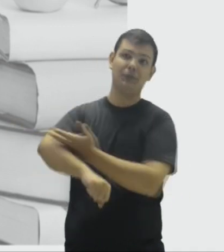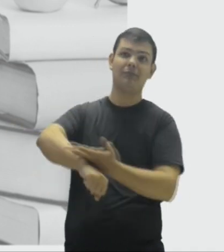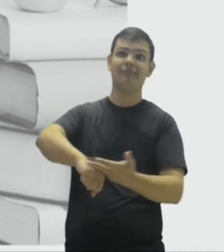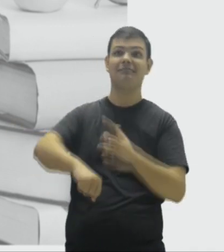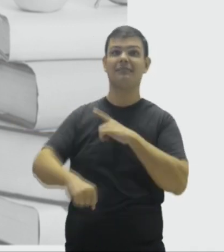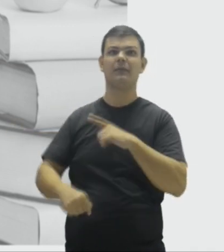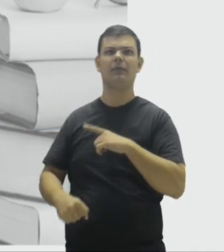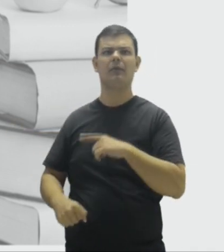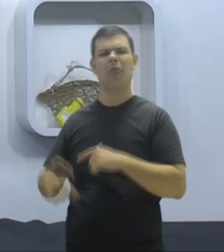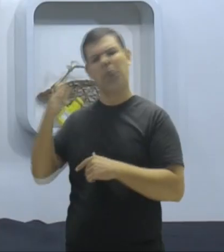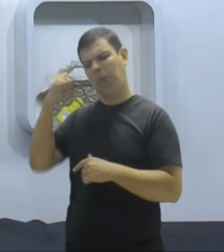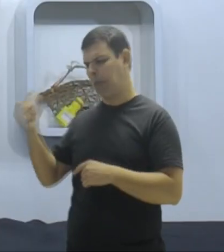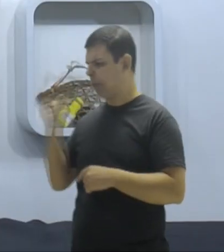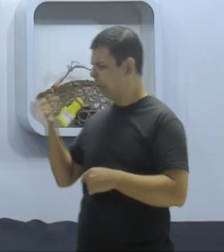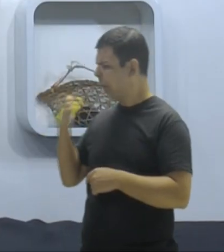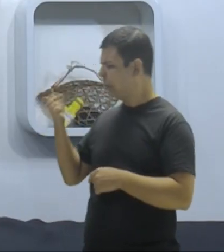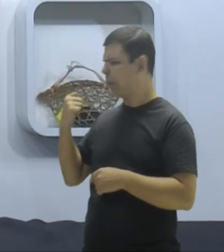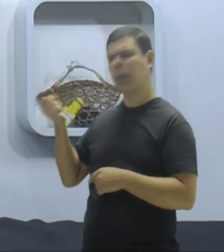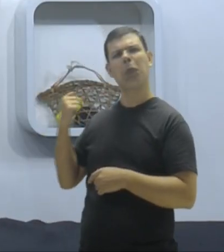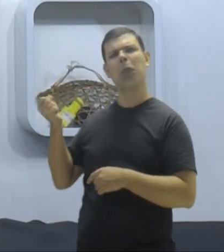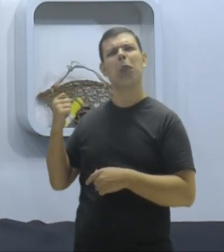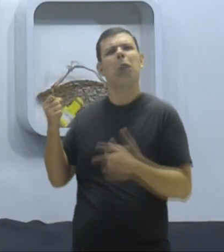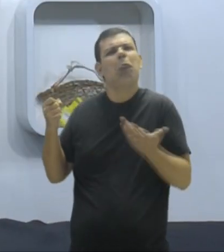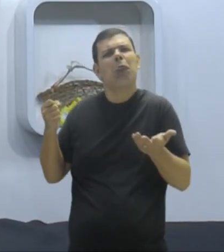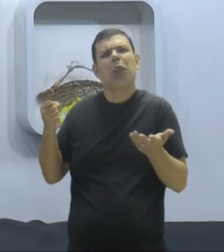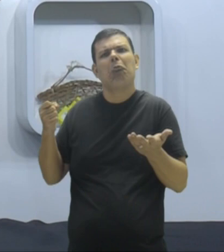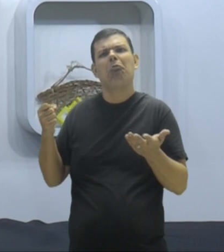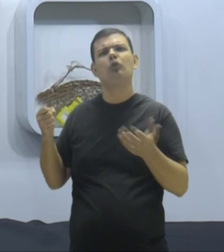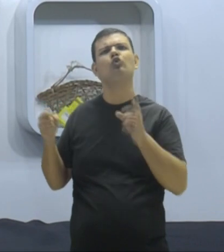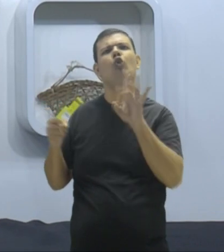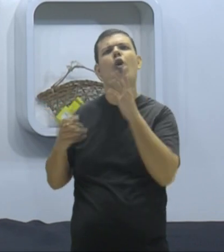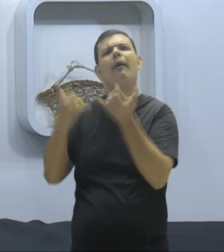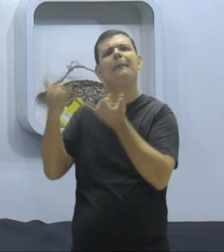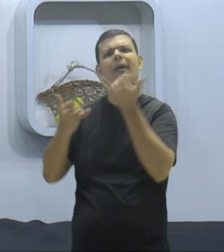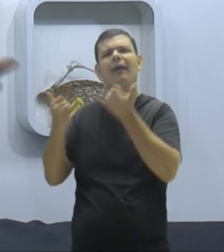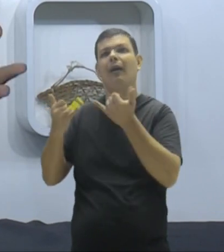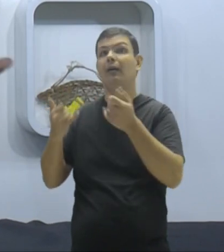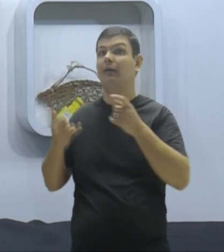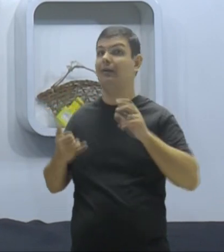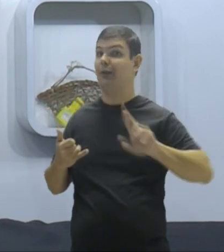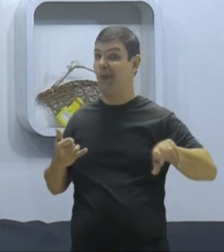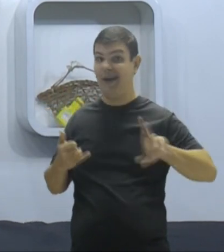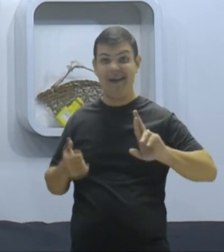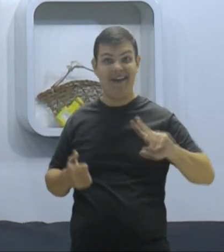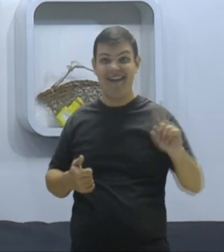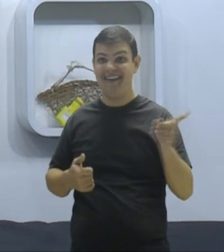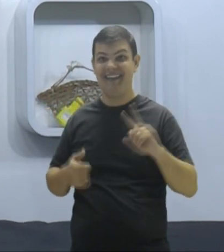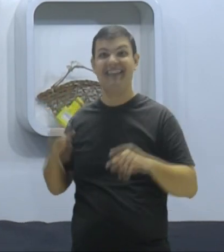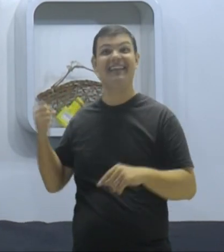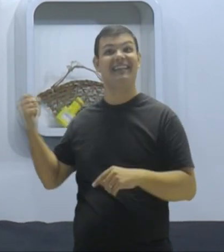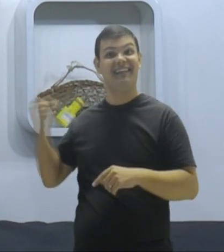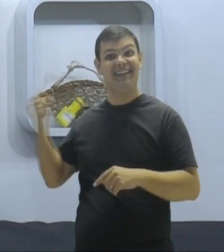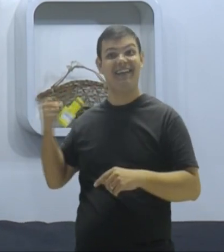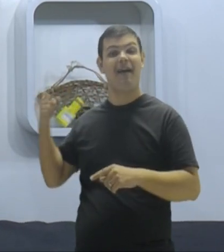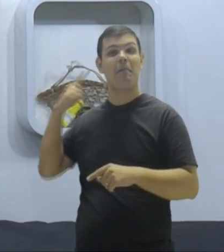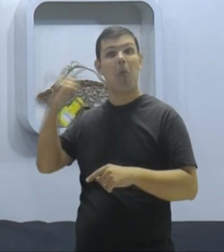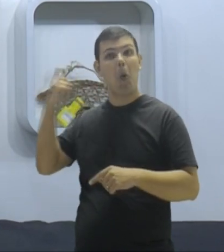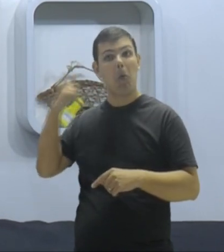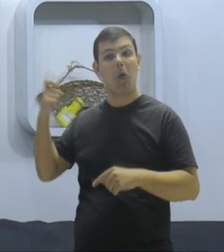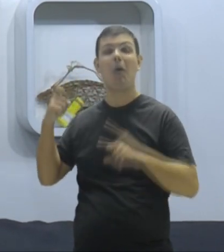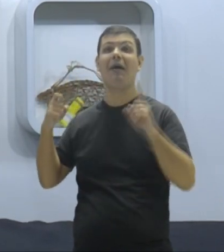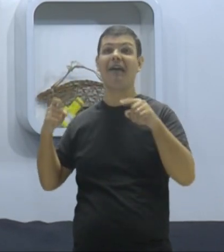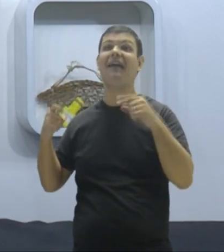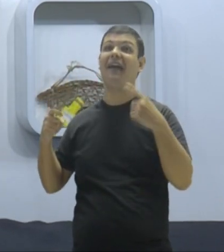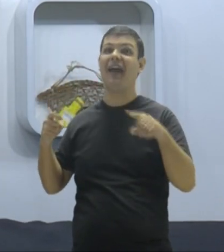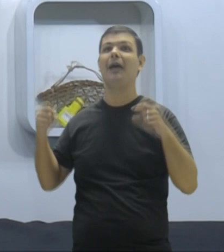eu pensei que isso aqui era um chocalho, uma coisa que não era só um brinquedo qualquer. Pois não é. Esse aqui é um instrumento musical